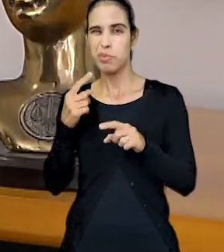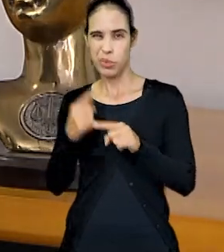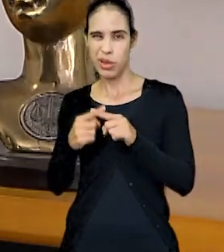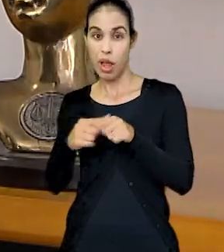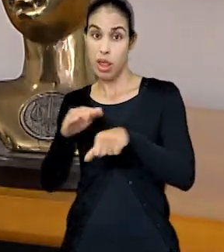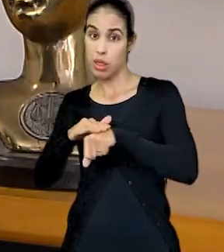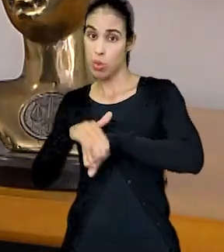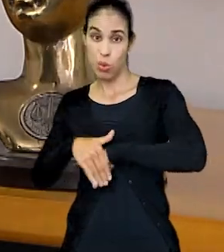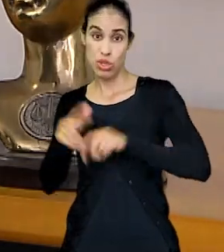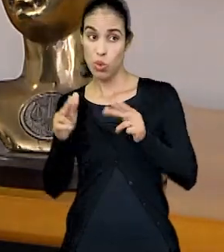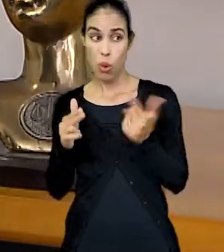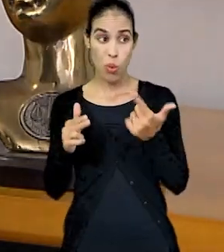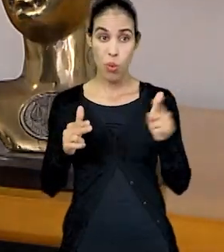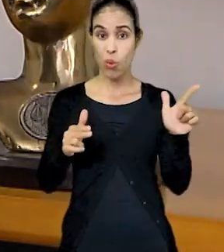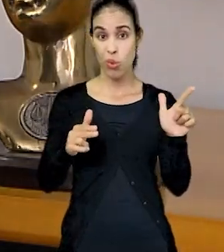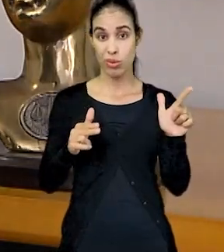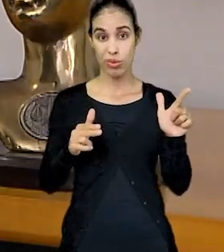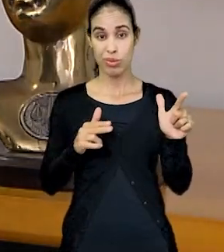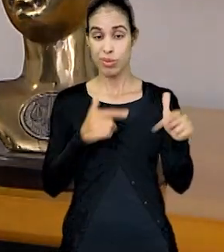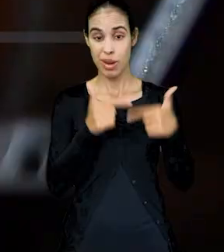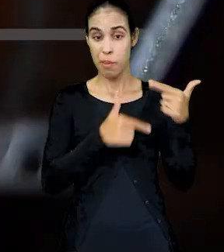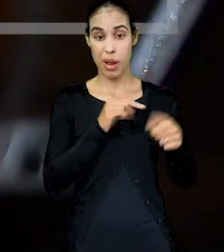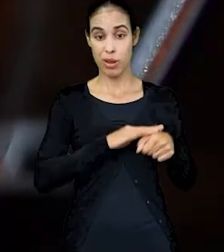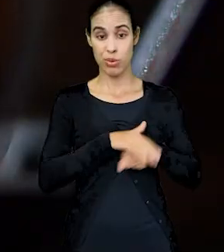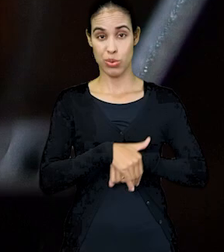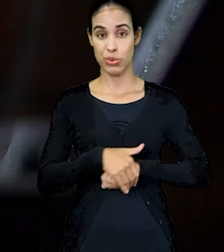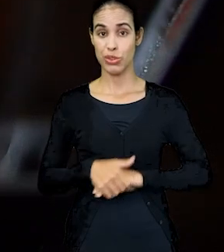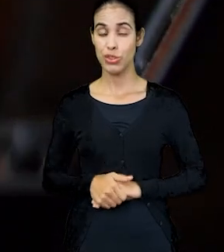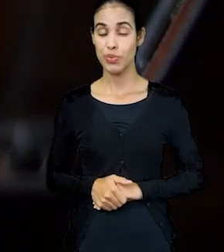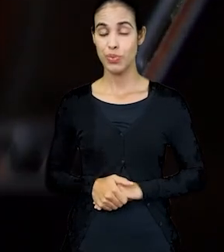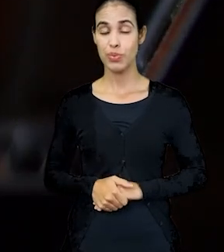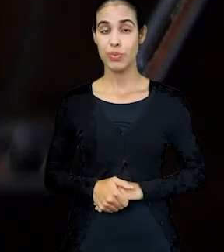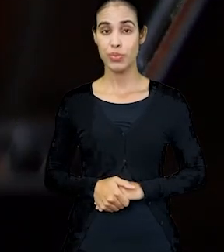normal. Isso não tira dela esse direito.